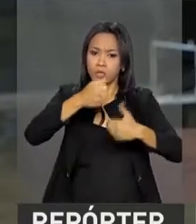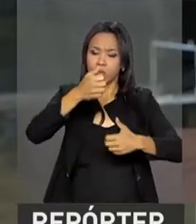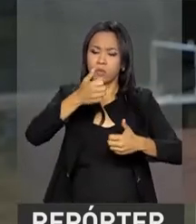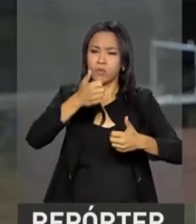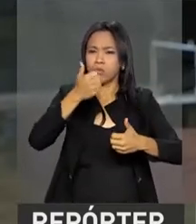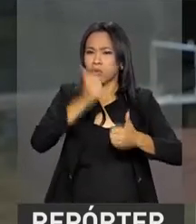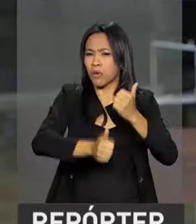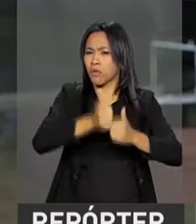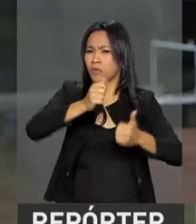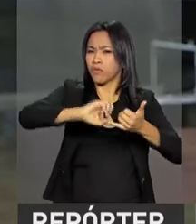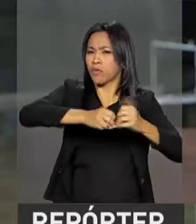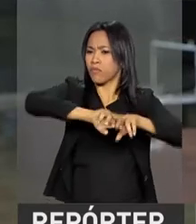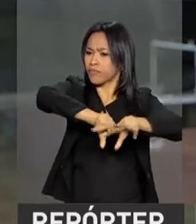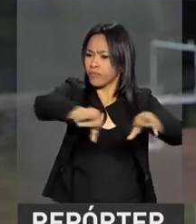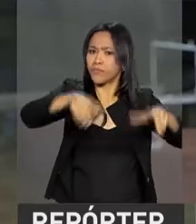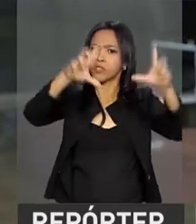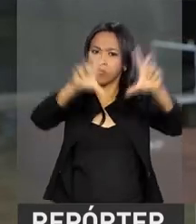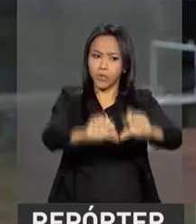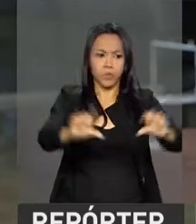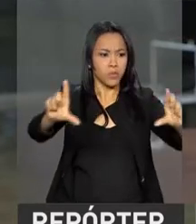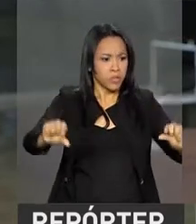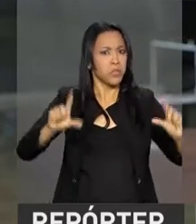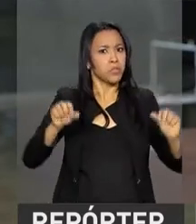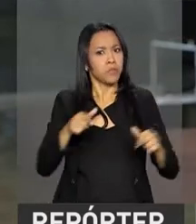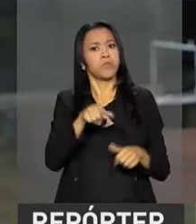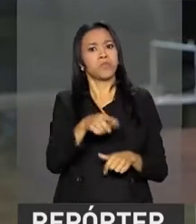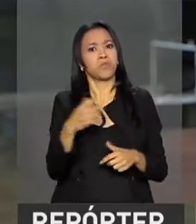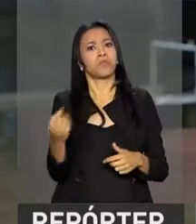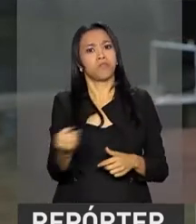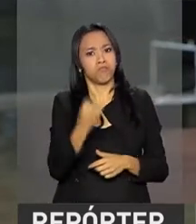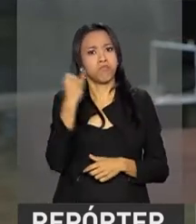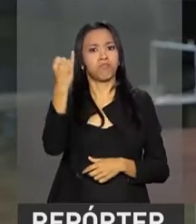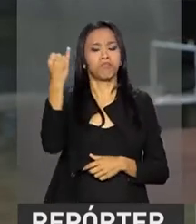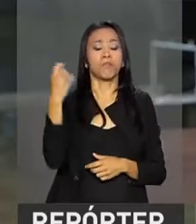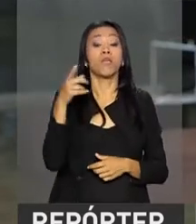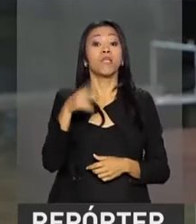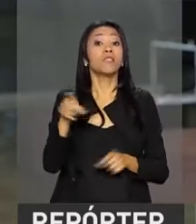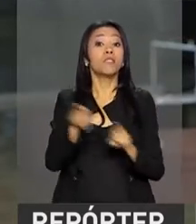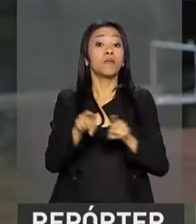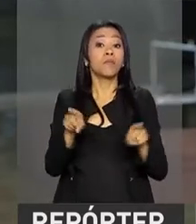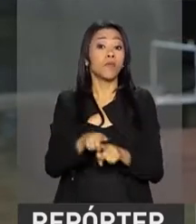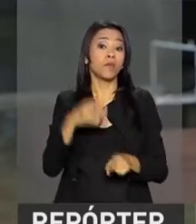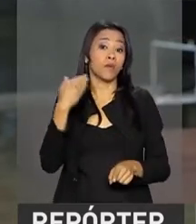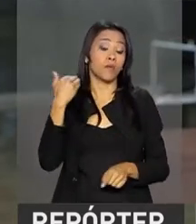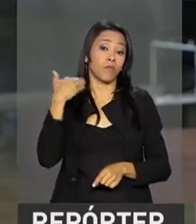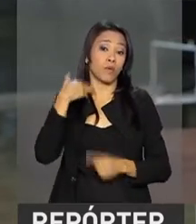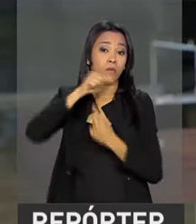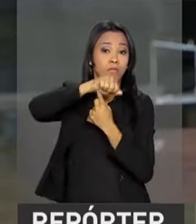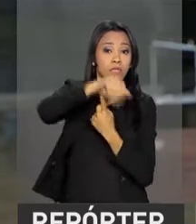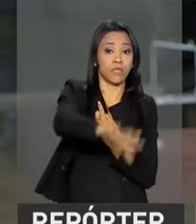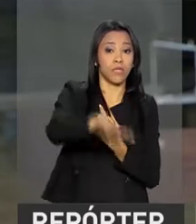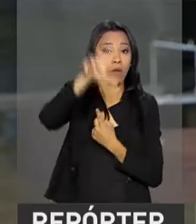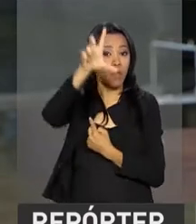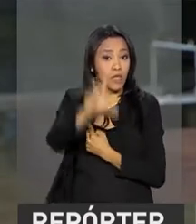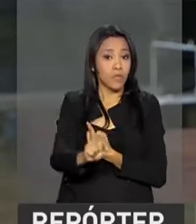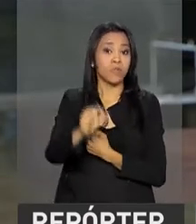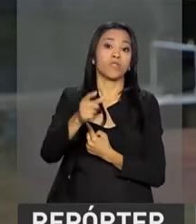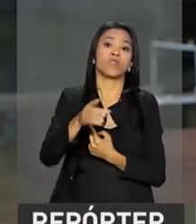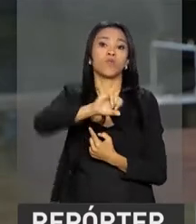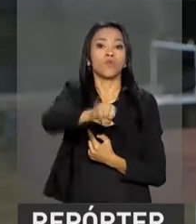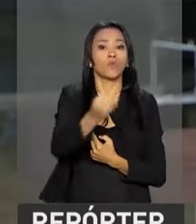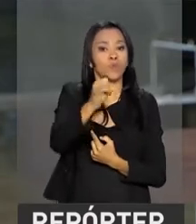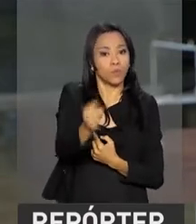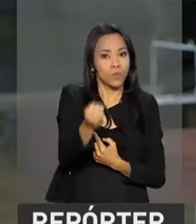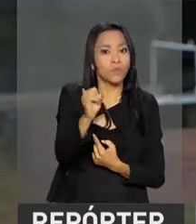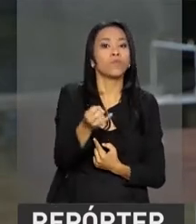impacto bastante positivo aí nesse resultado. A gente lembra ainda que o Banco Central reduziu a taxa de juros básica da economia